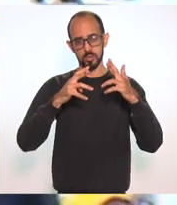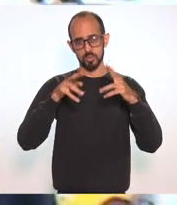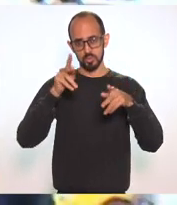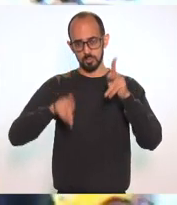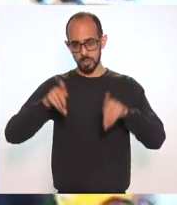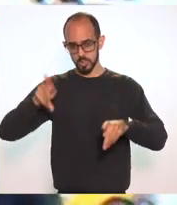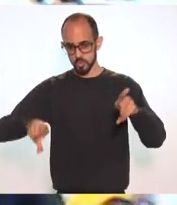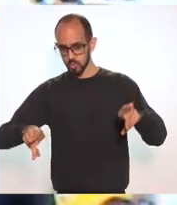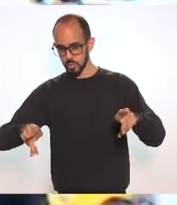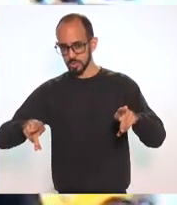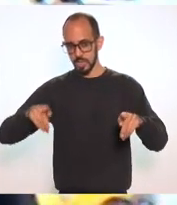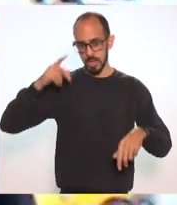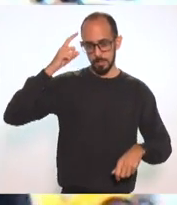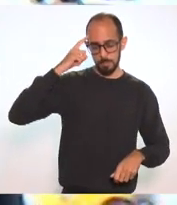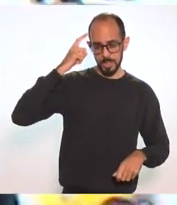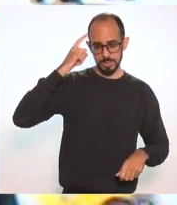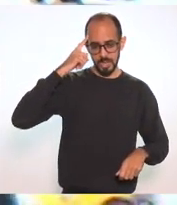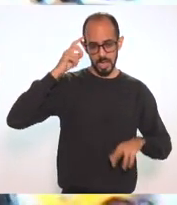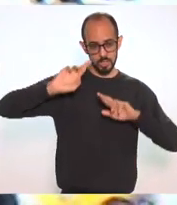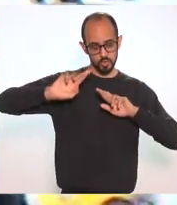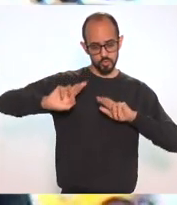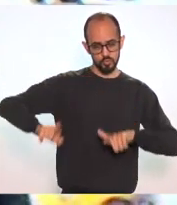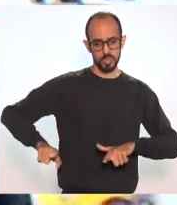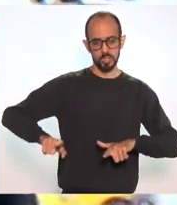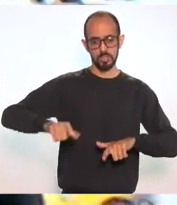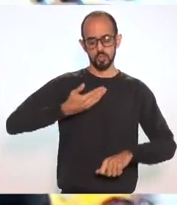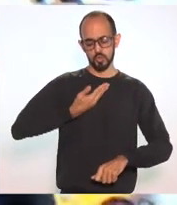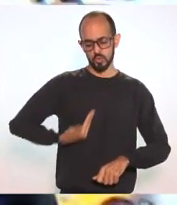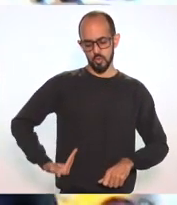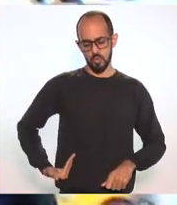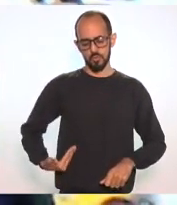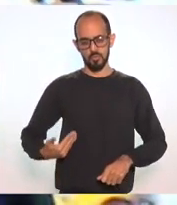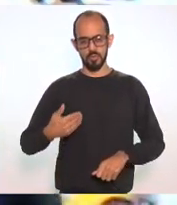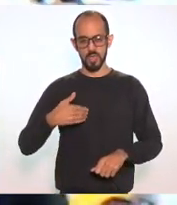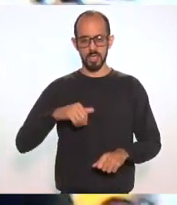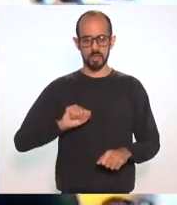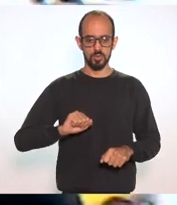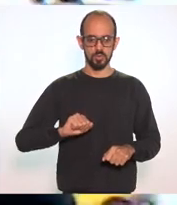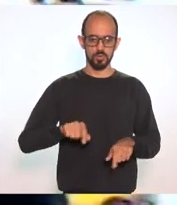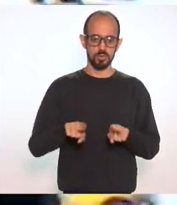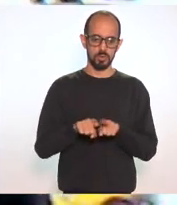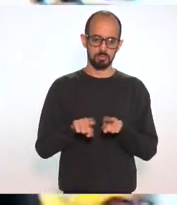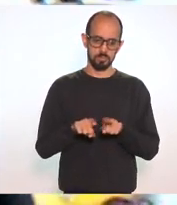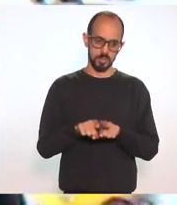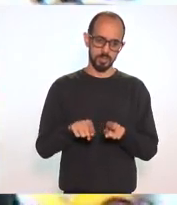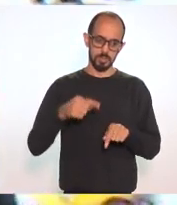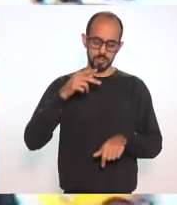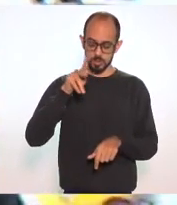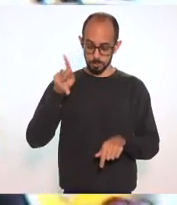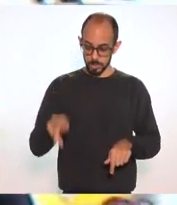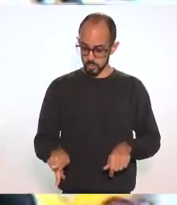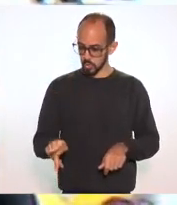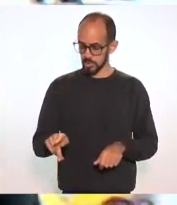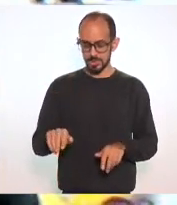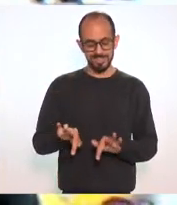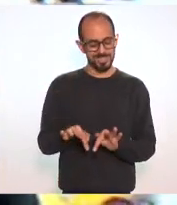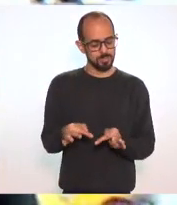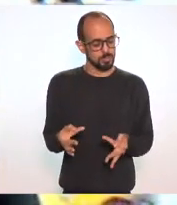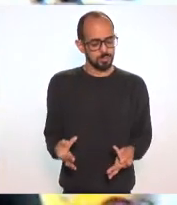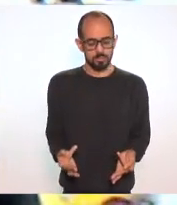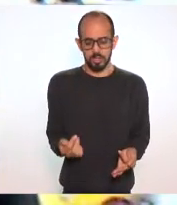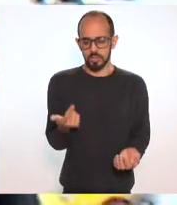que pensavam diferente do governo ditatorial de plantão, de pessoas que simplesmente, numa